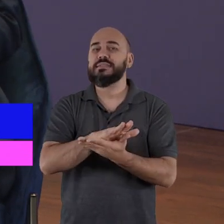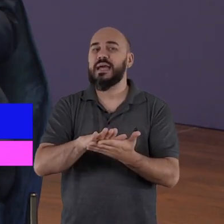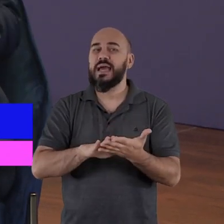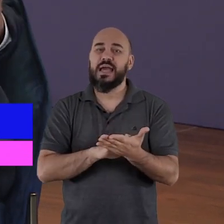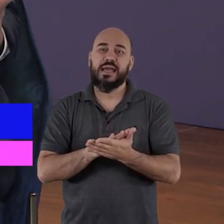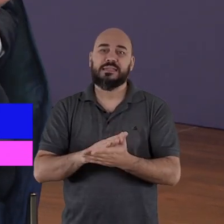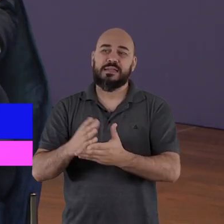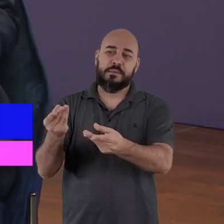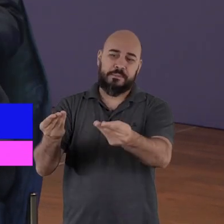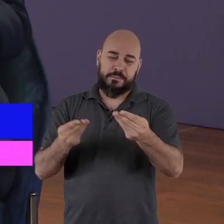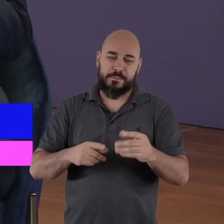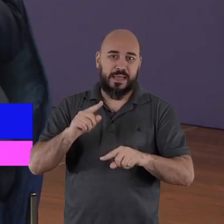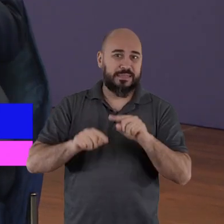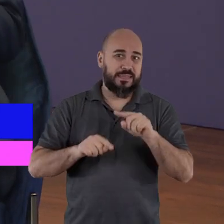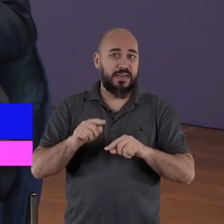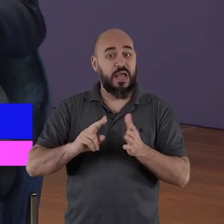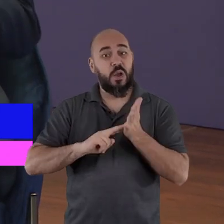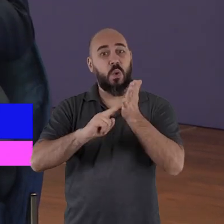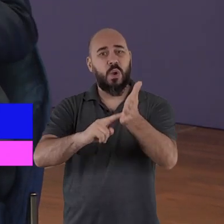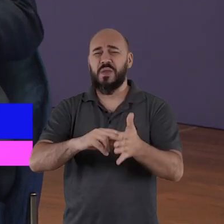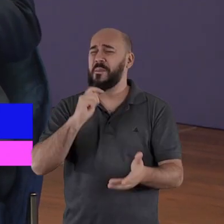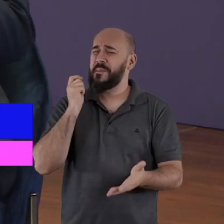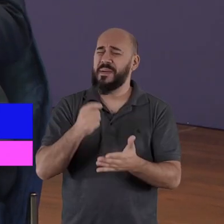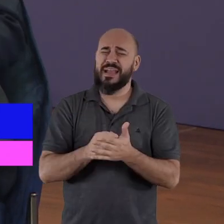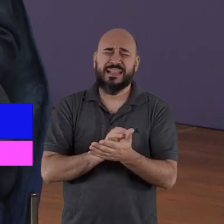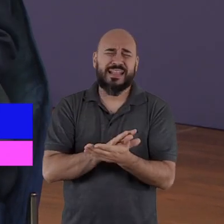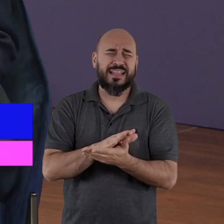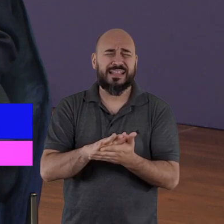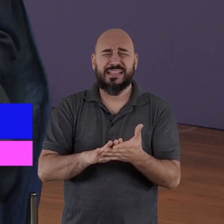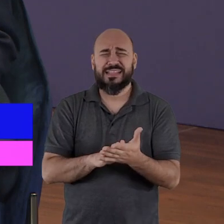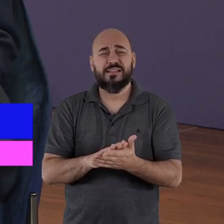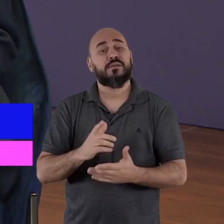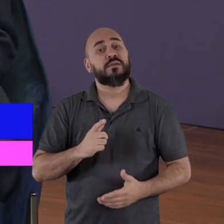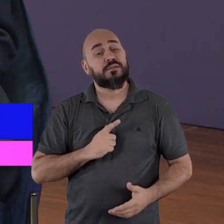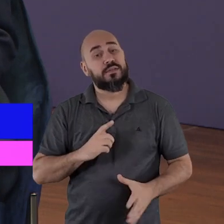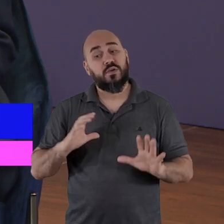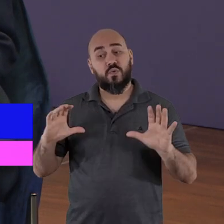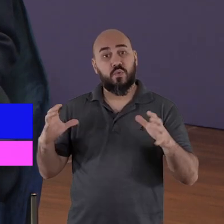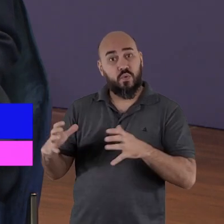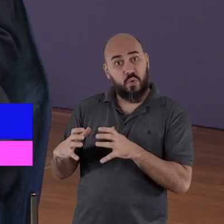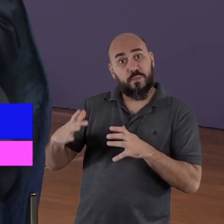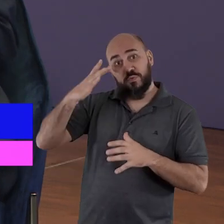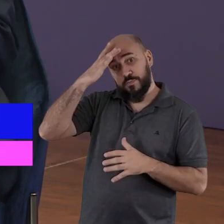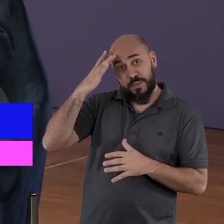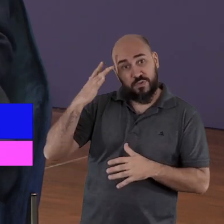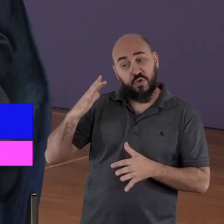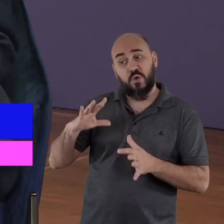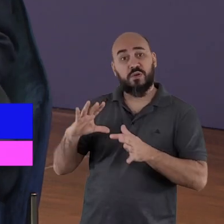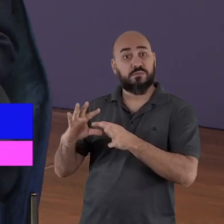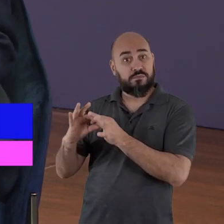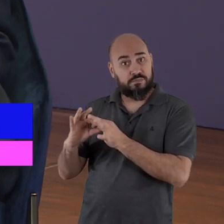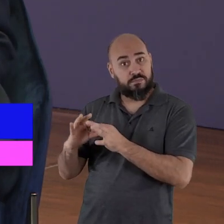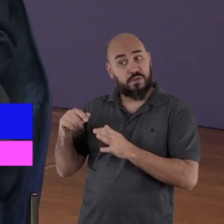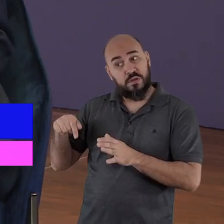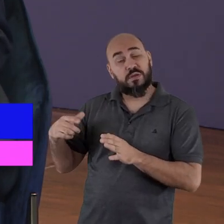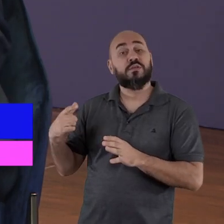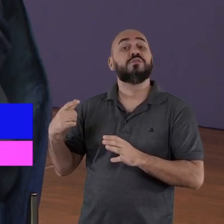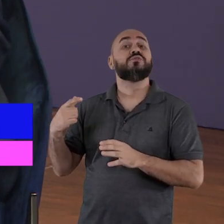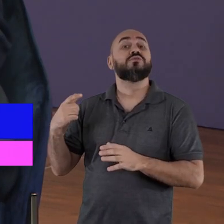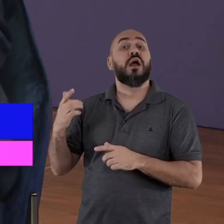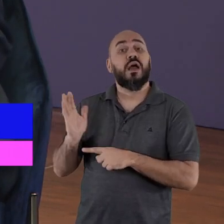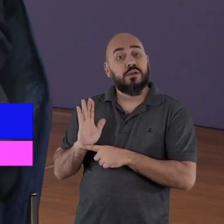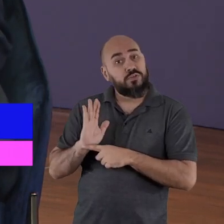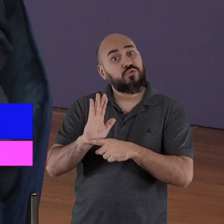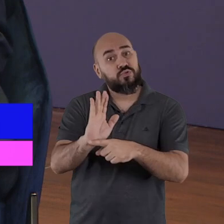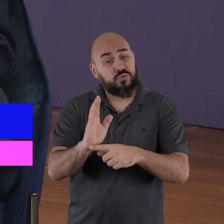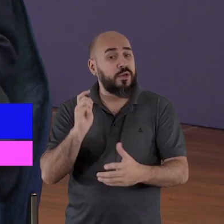esperança é que me ajudam a oferecer isso aqui gratuitamente para você e nós vamos enviar aí para a sua casa,